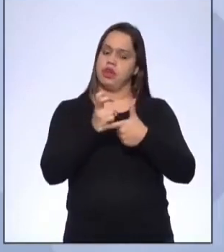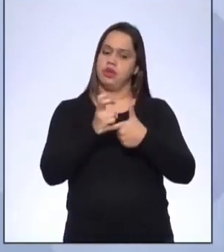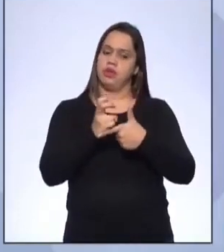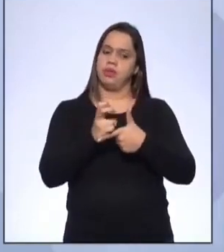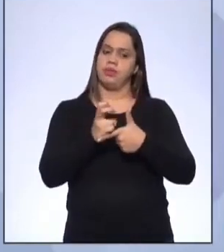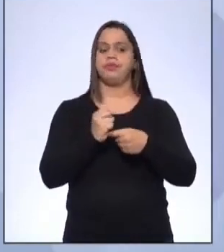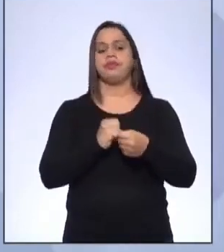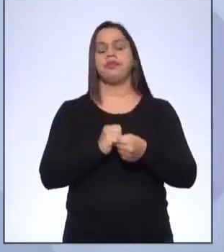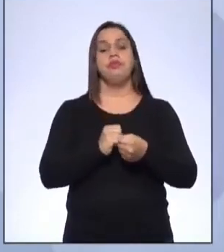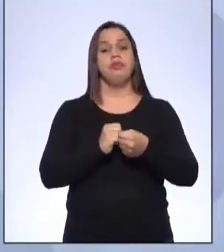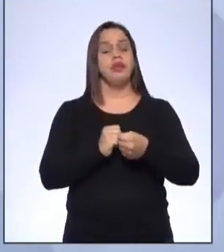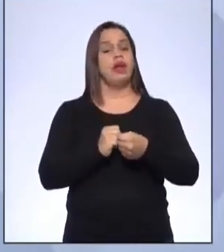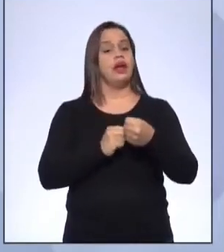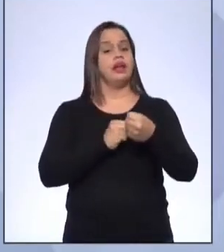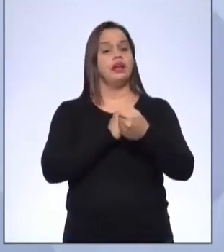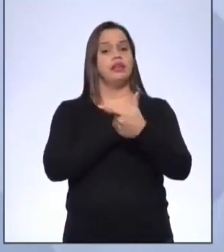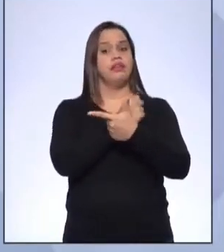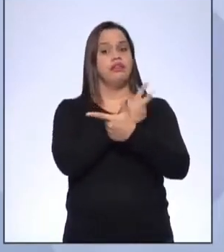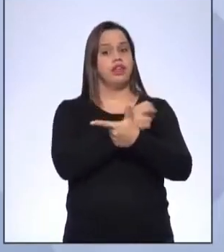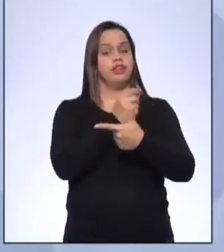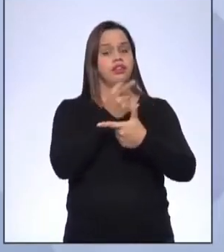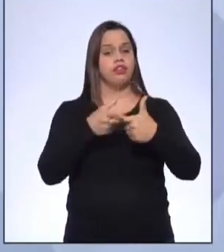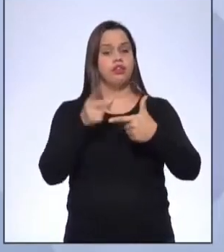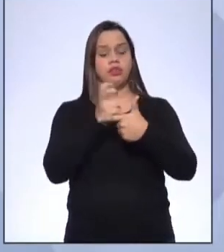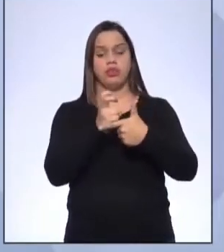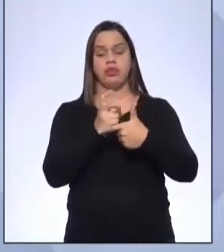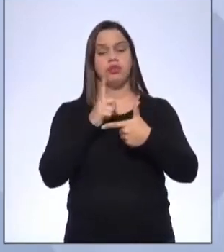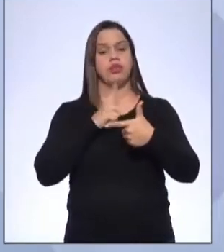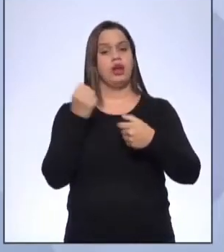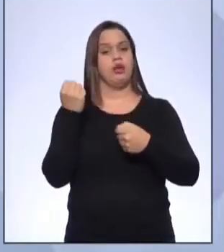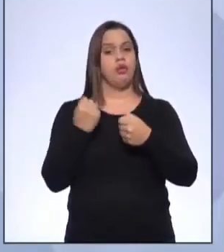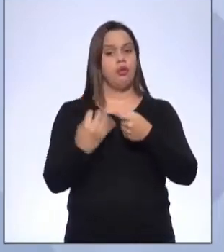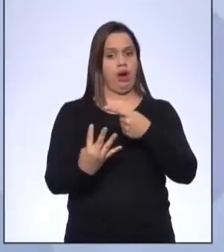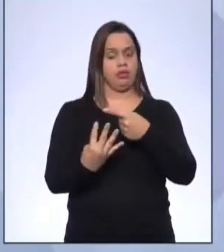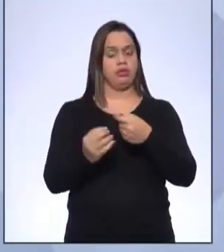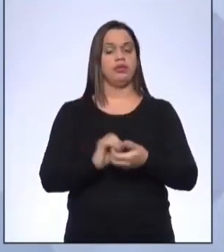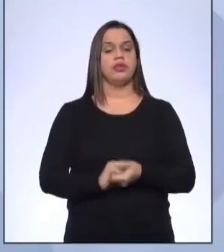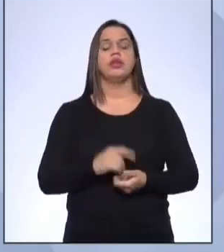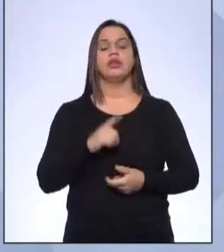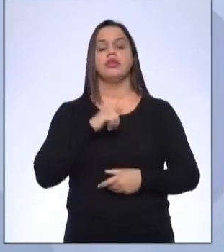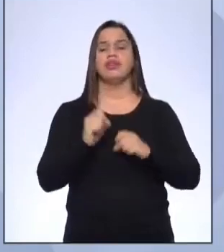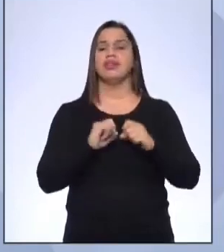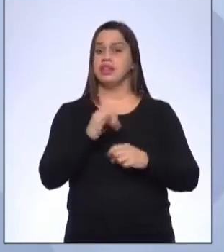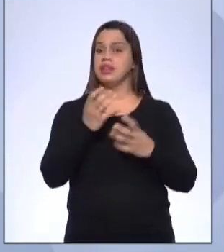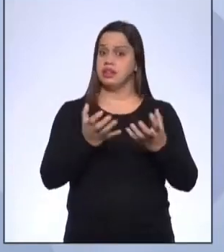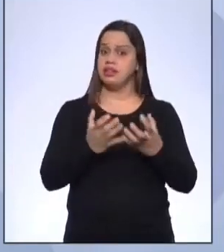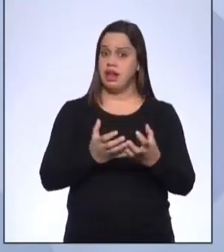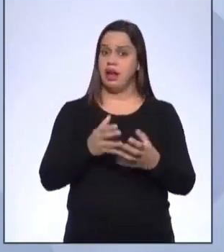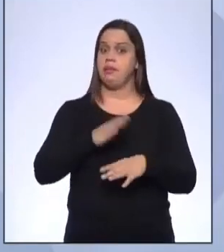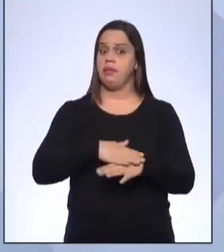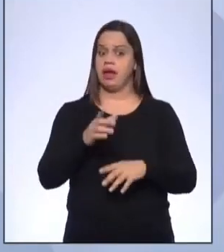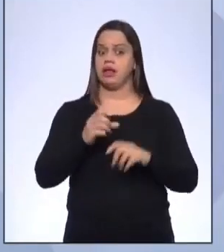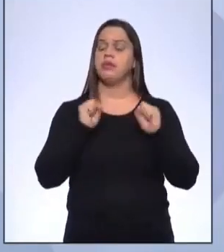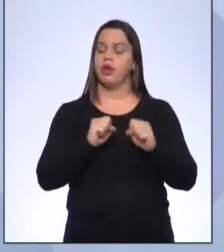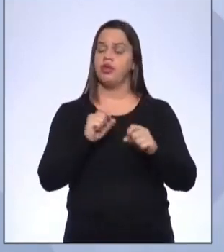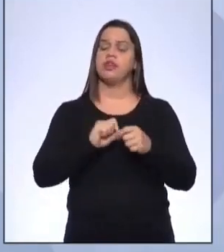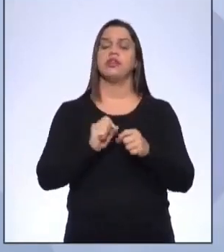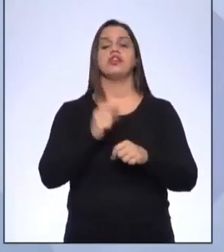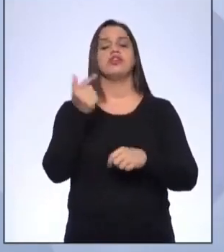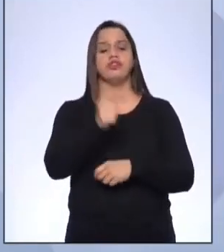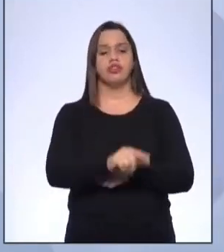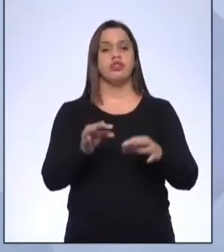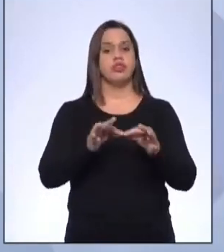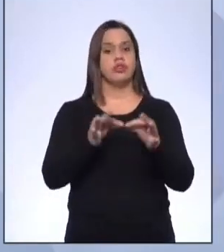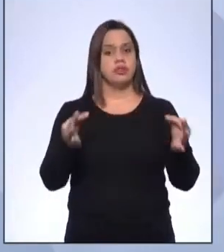20 dividido por 5, portanto, eu tenho 4. Se quisesse ainda, poderia fazer outra simplificação